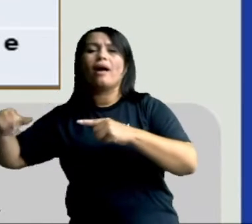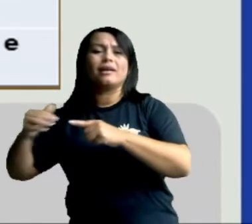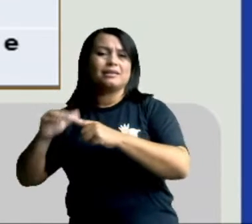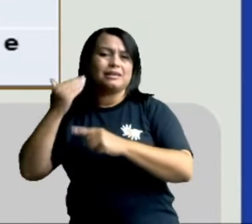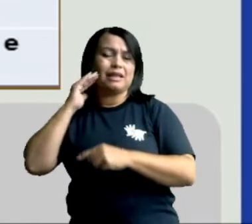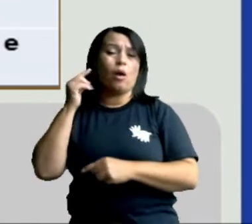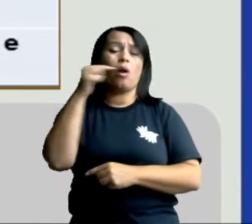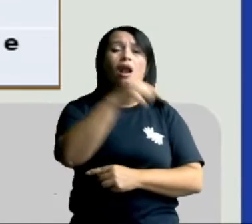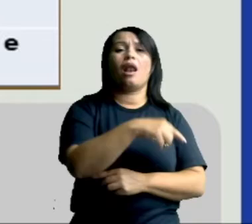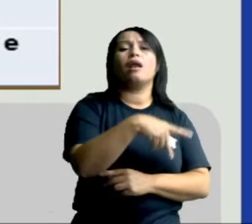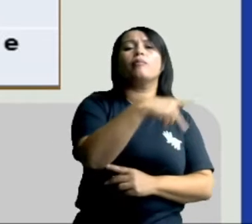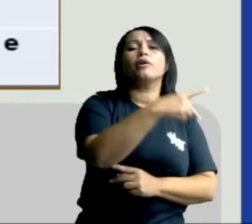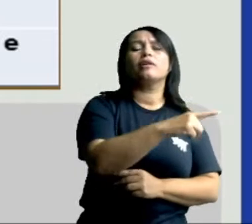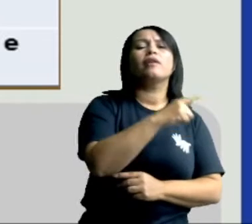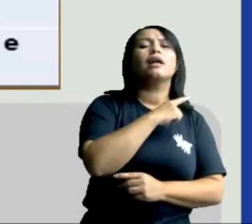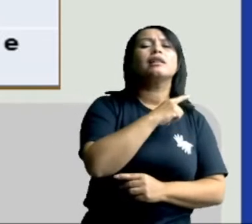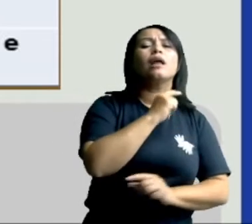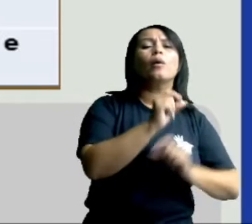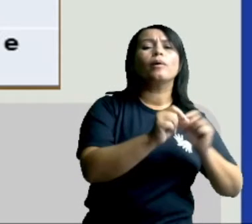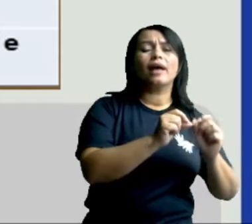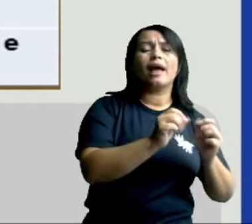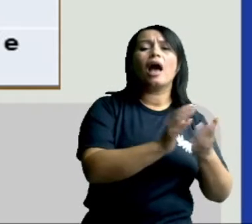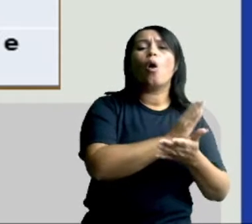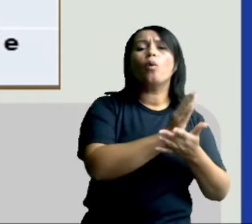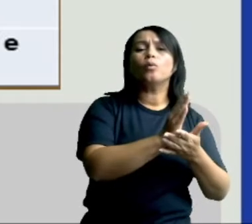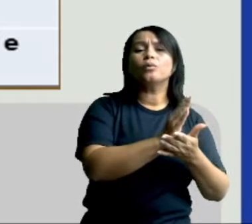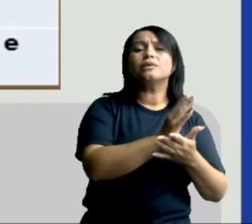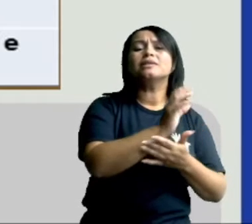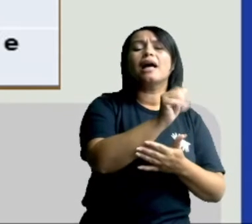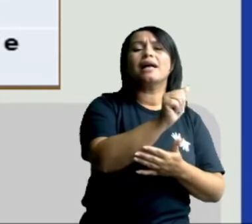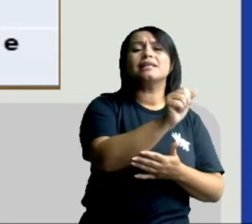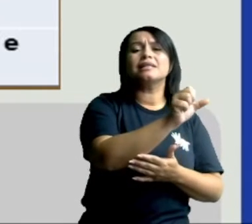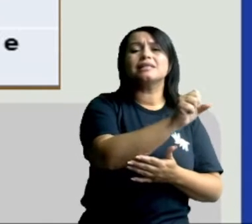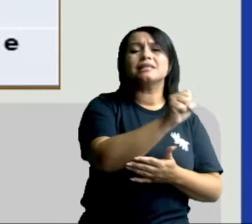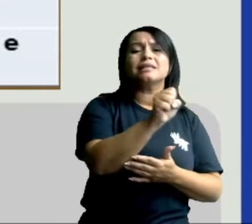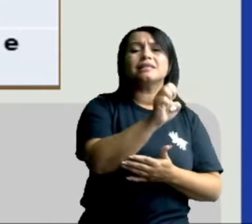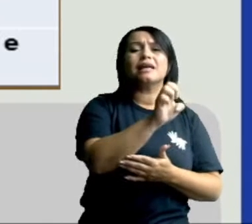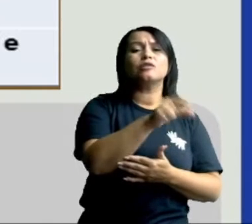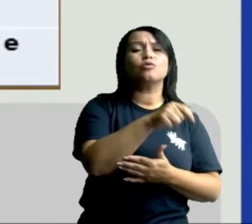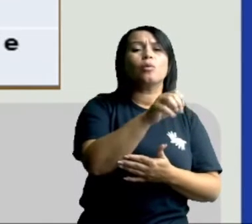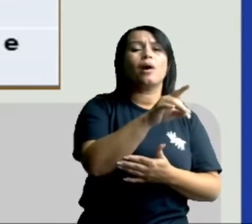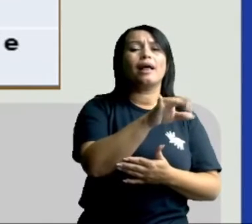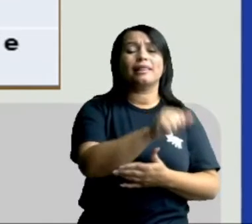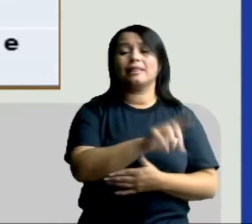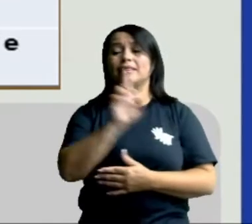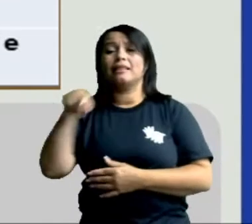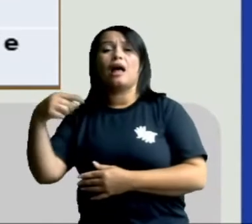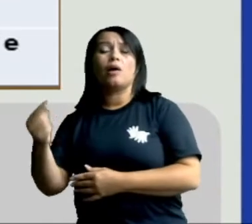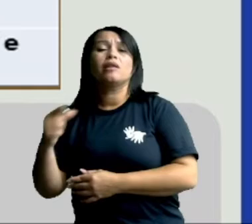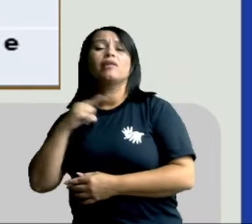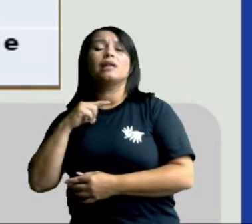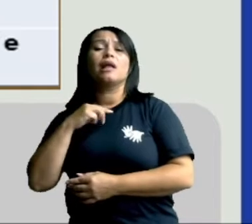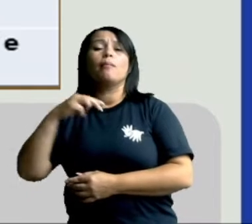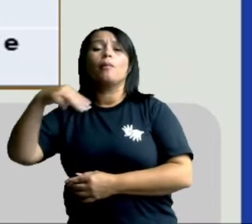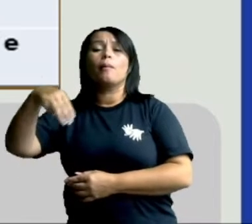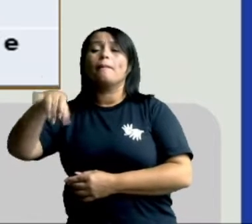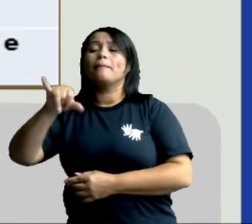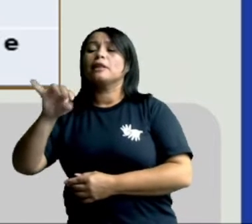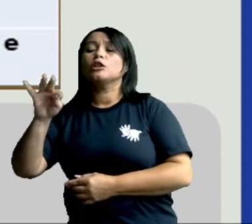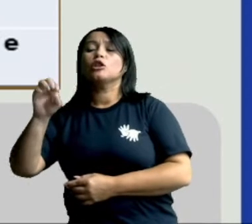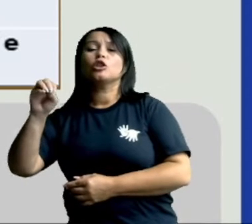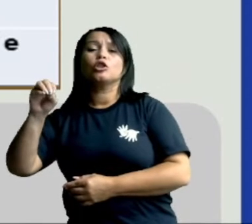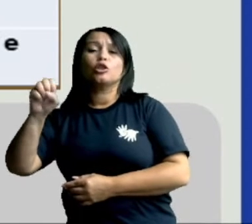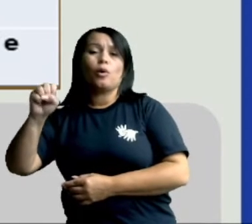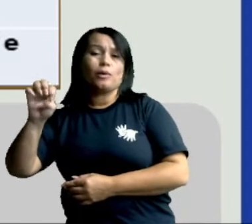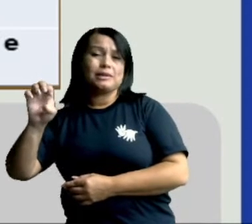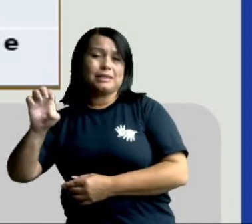vai ser por fissão binária assexuada. Já na eucarionte, vai ser por mitose e meiose,